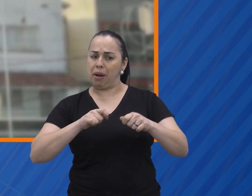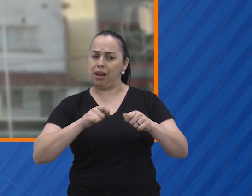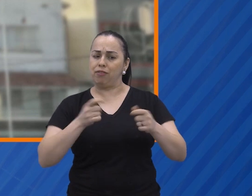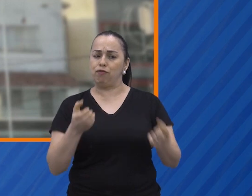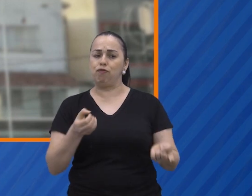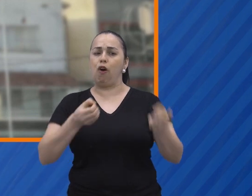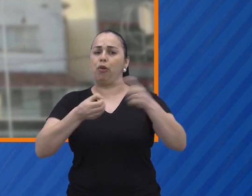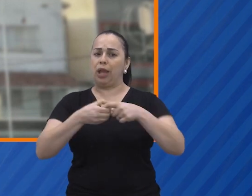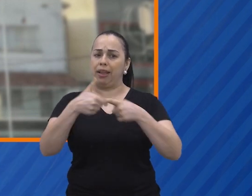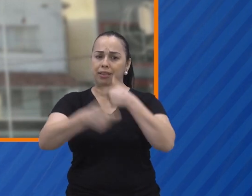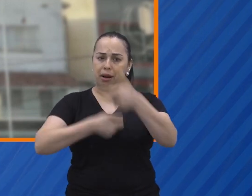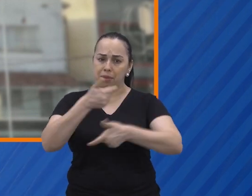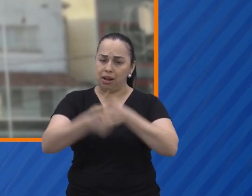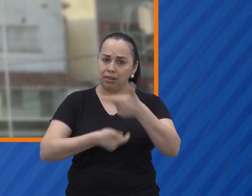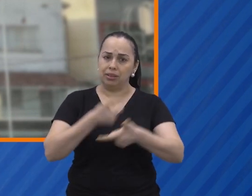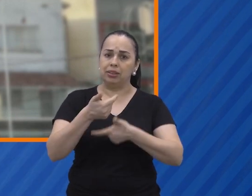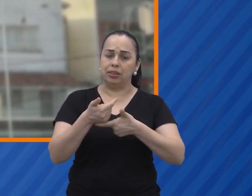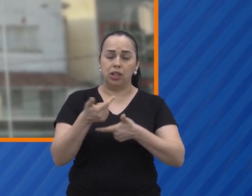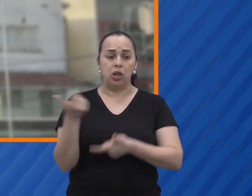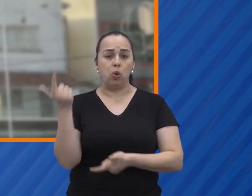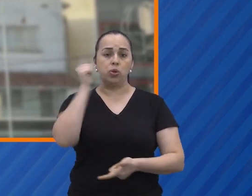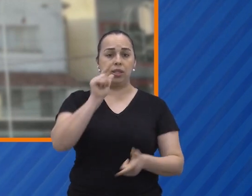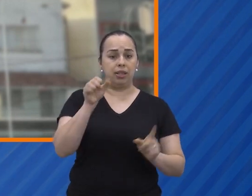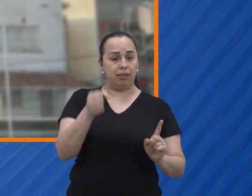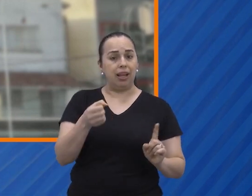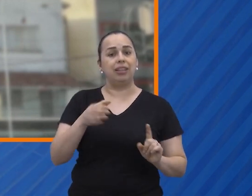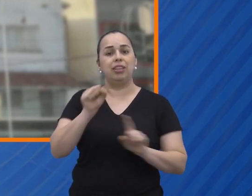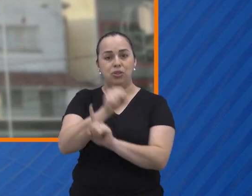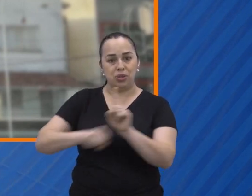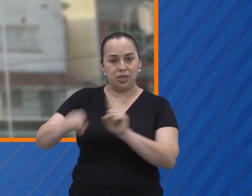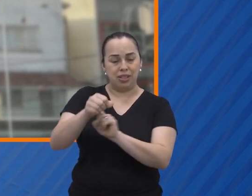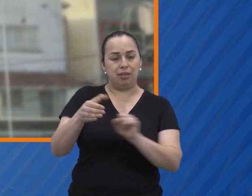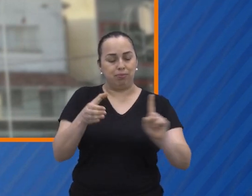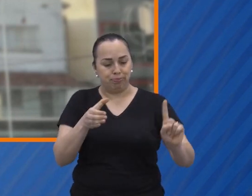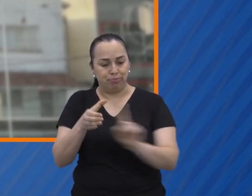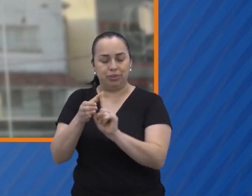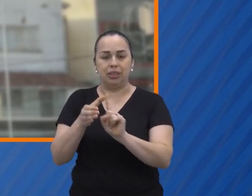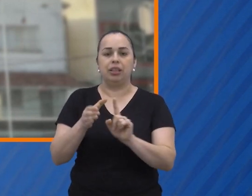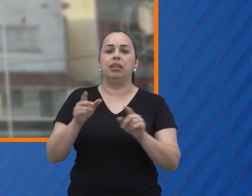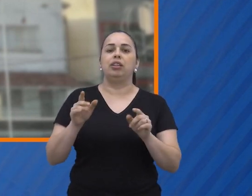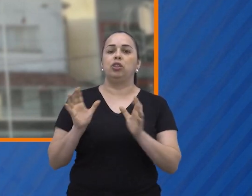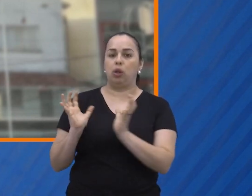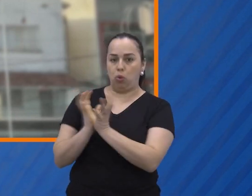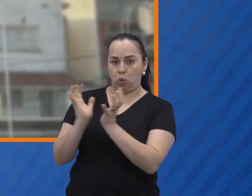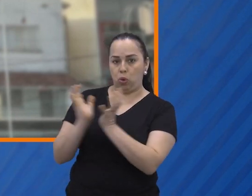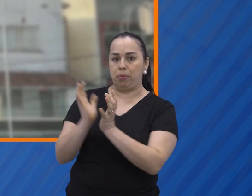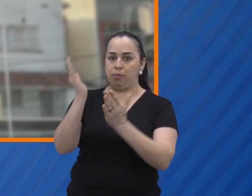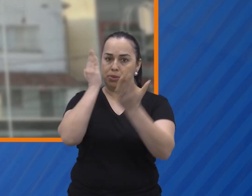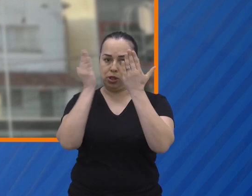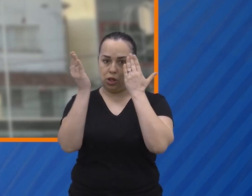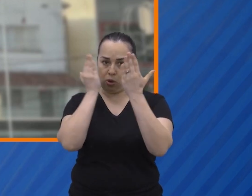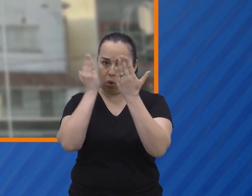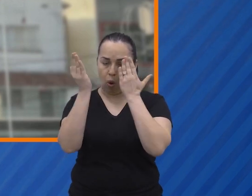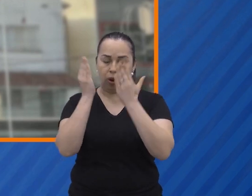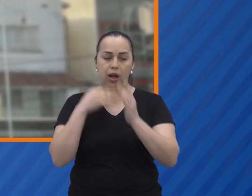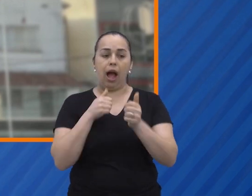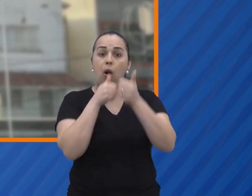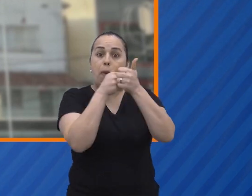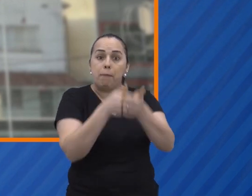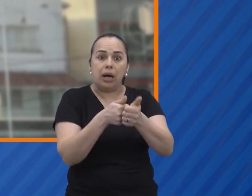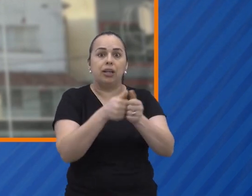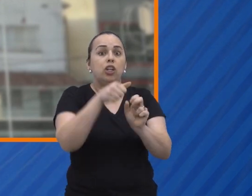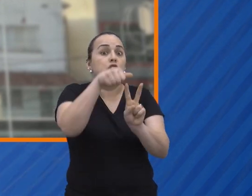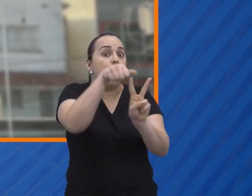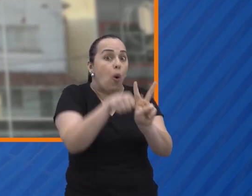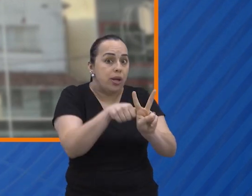apto a se reinserirem na sociedade. Então, os nossos psicólogos e assistentes sociais acompanham essas pessoas por 2